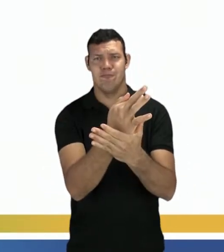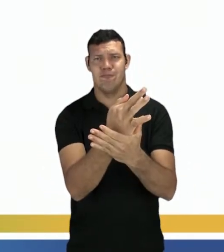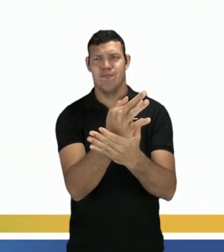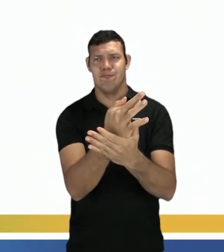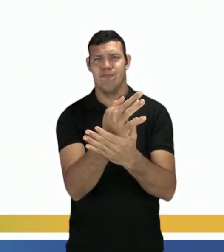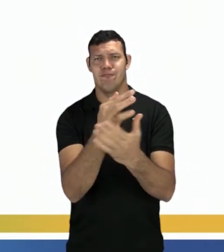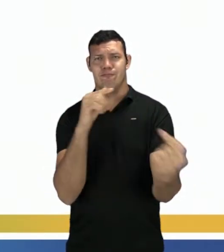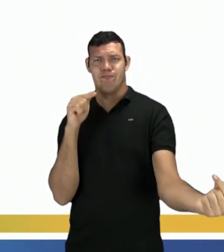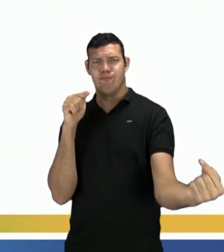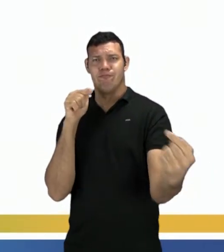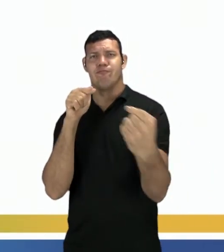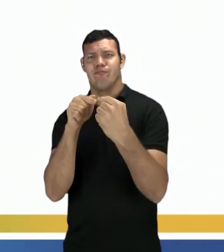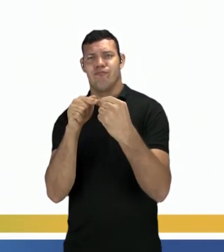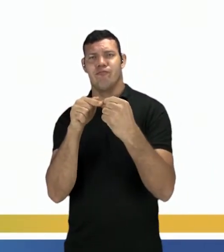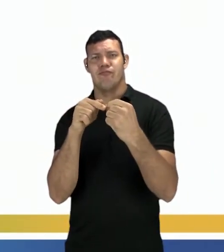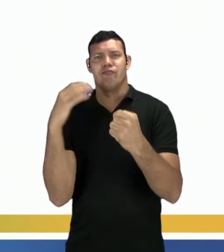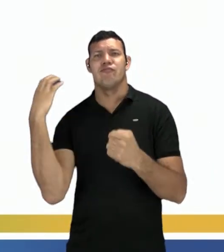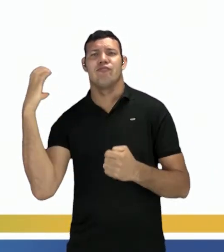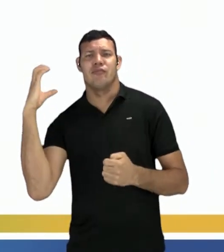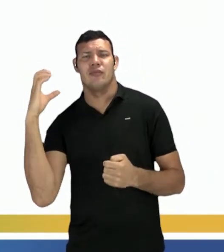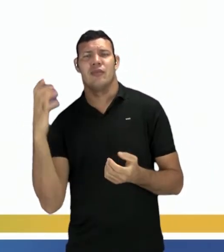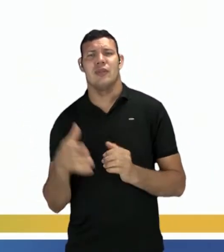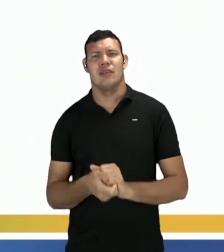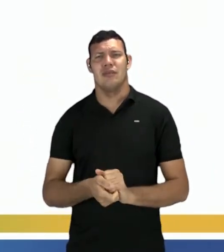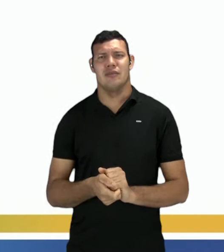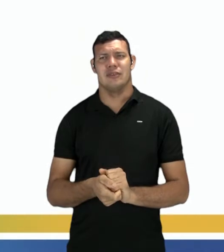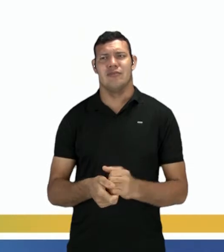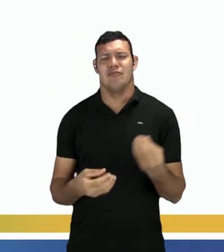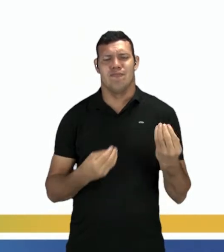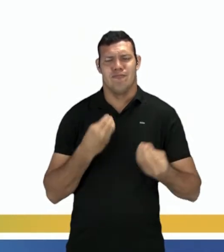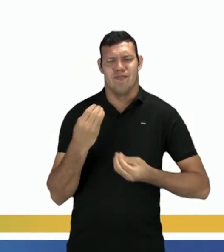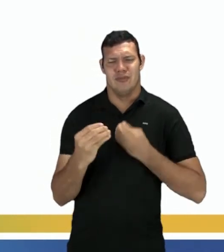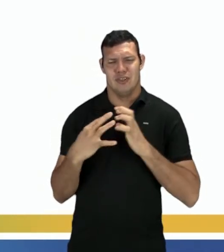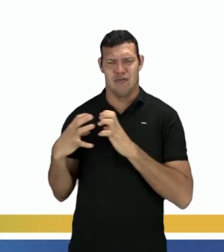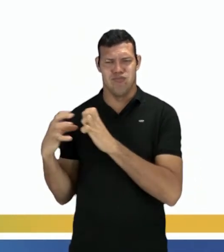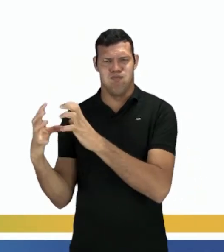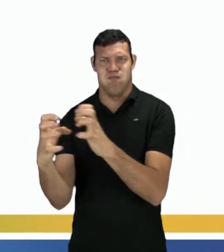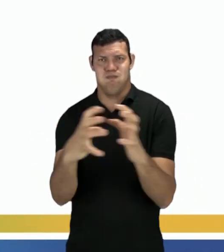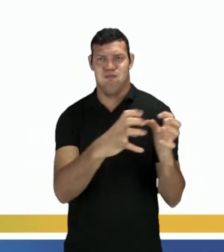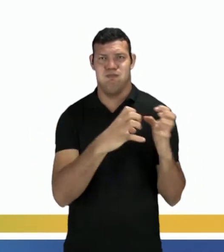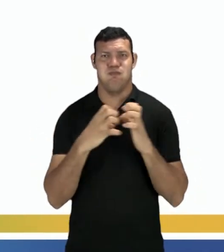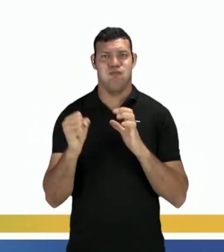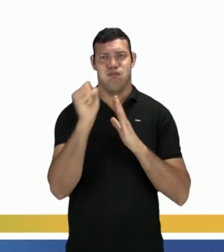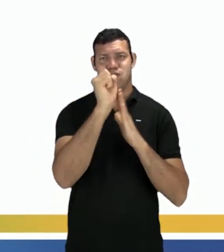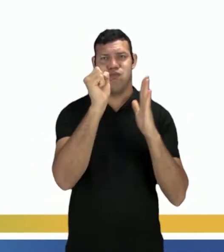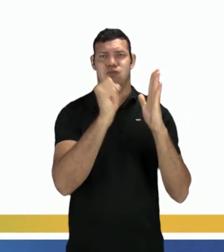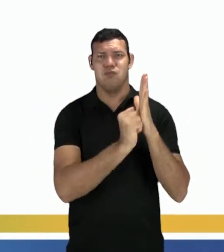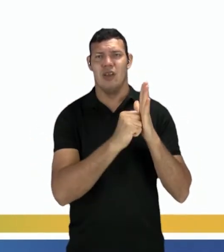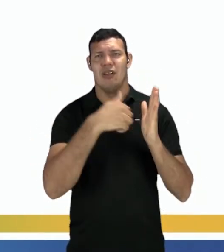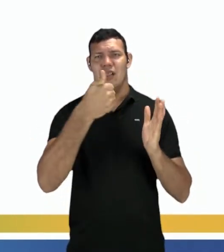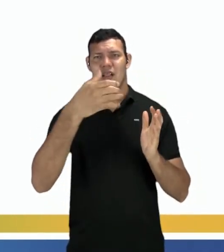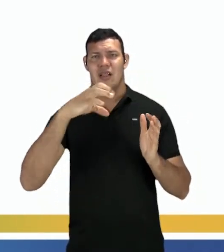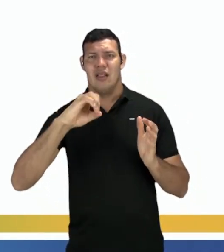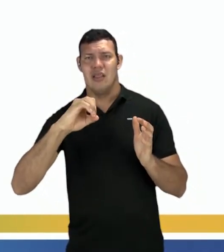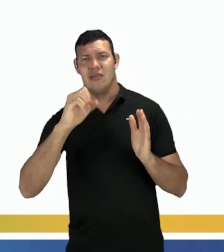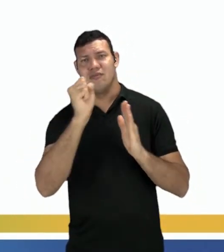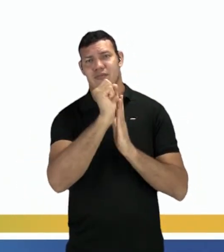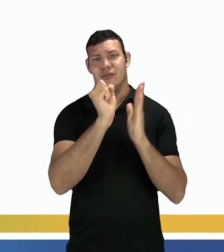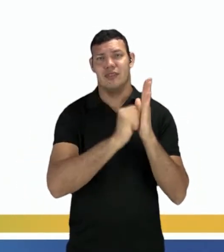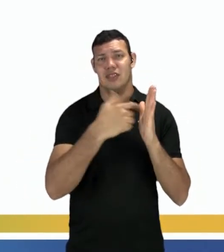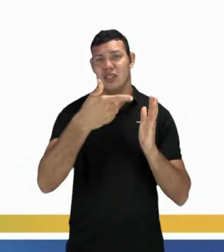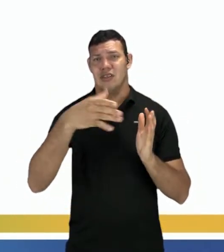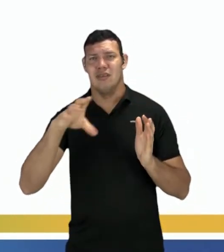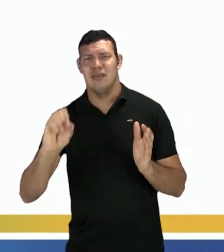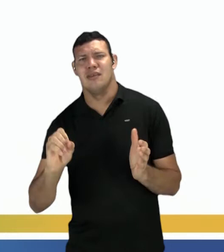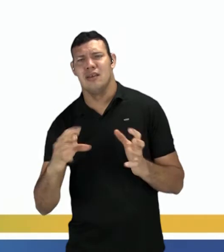ciência. Veja bem, porque há um conflito aí, né, que começou o século XX, XIX e se perpetua até os nossos